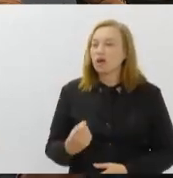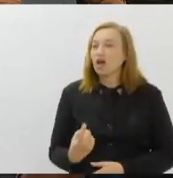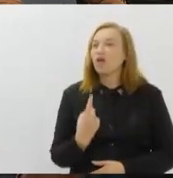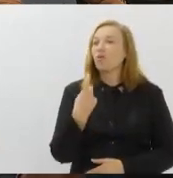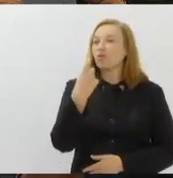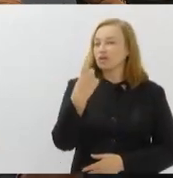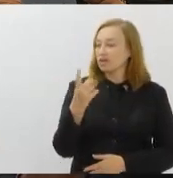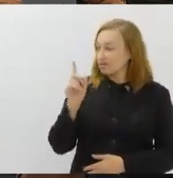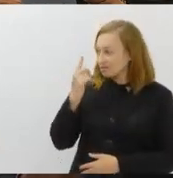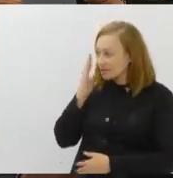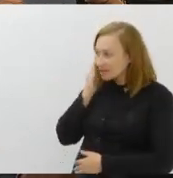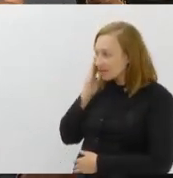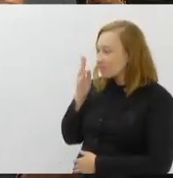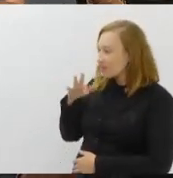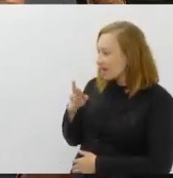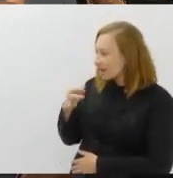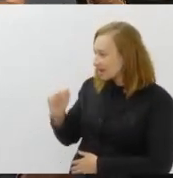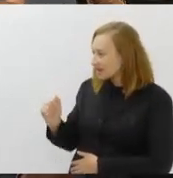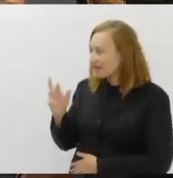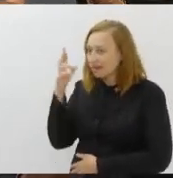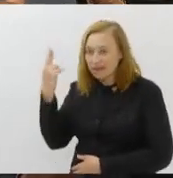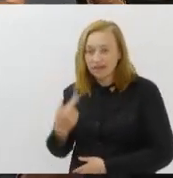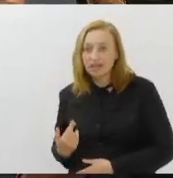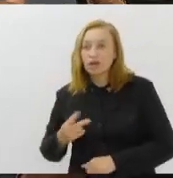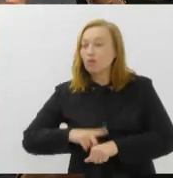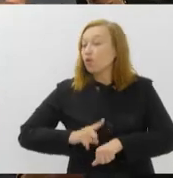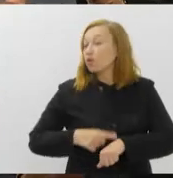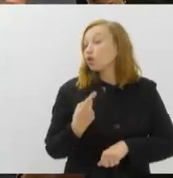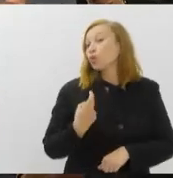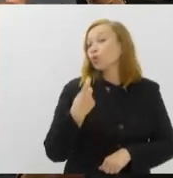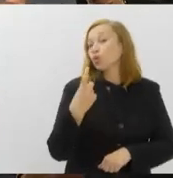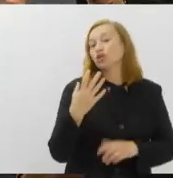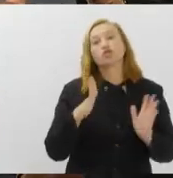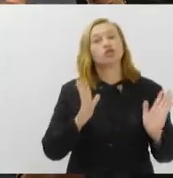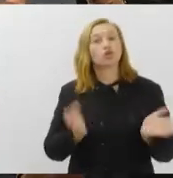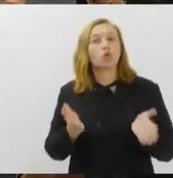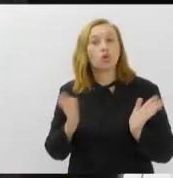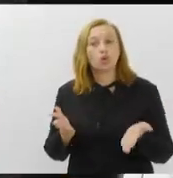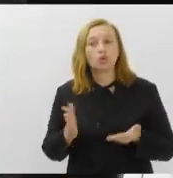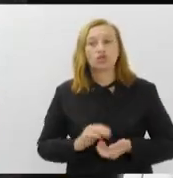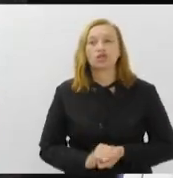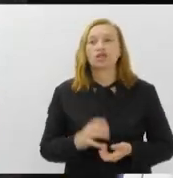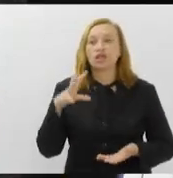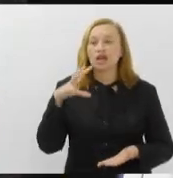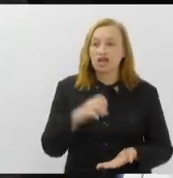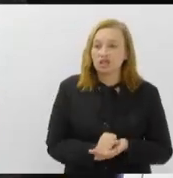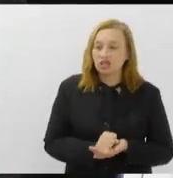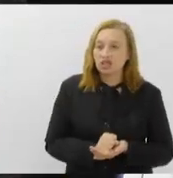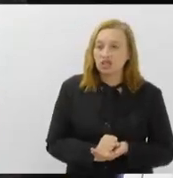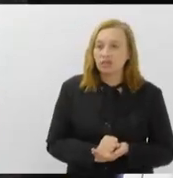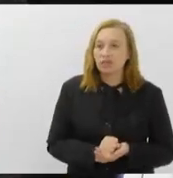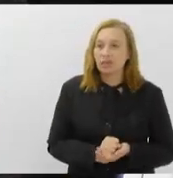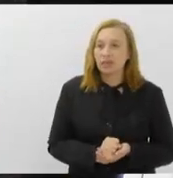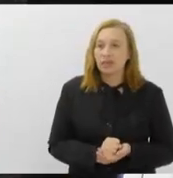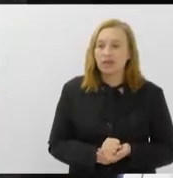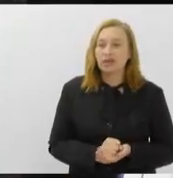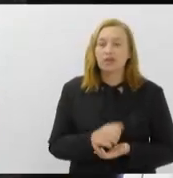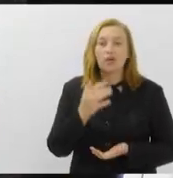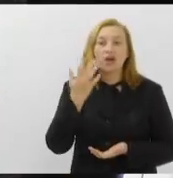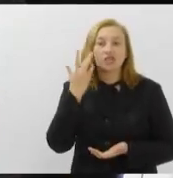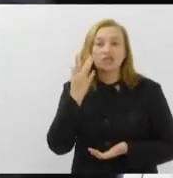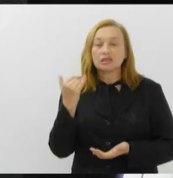tá, Renata? É sempre único, é um momento único, ainda mais essa de hoje, né? Queria deixar registrado isso, que eu achei o